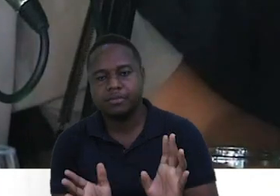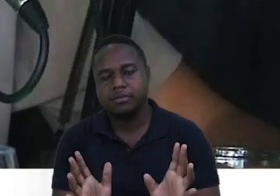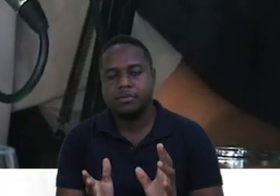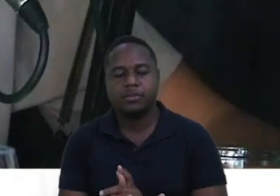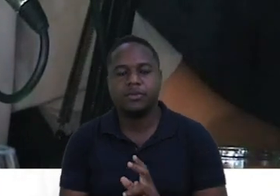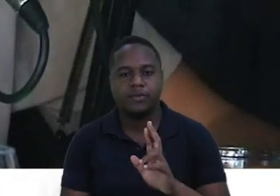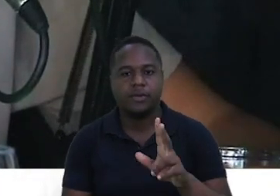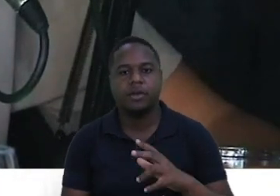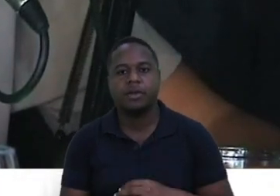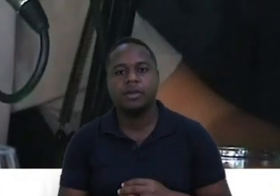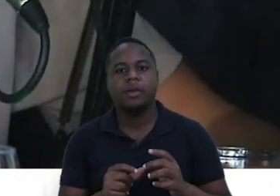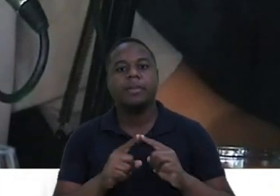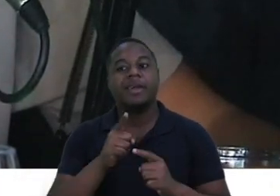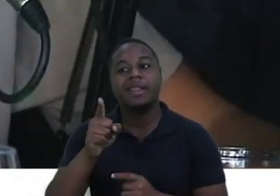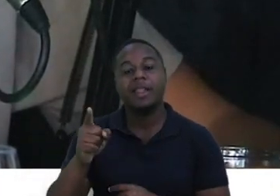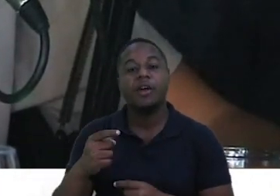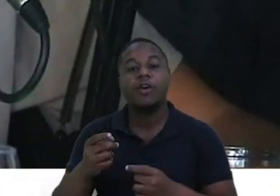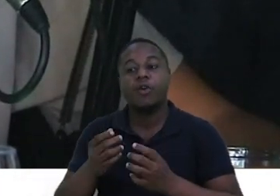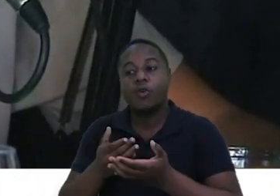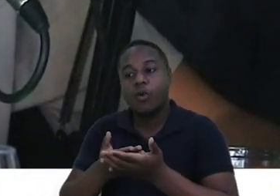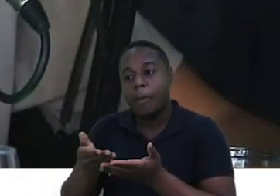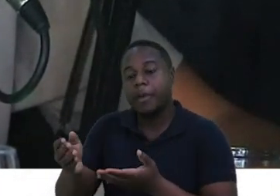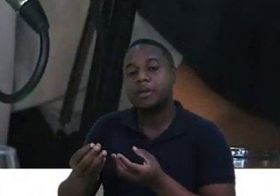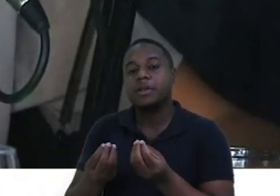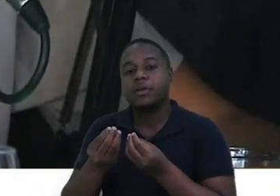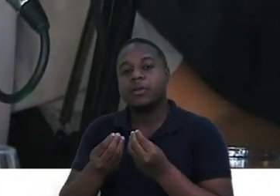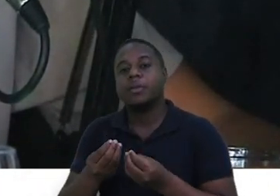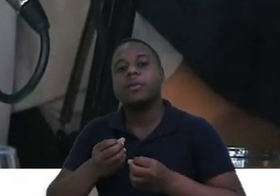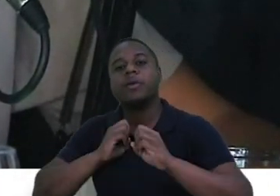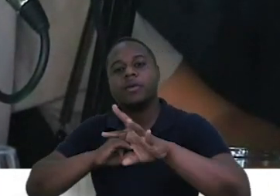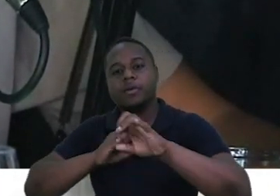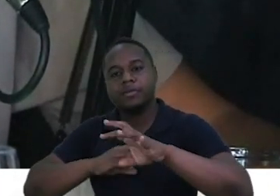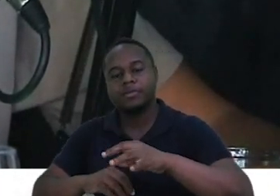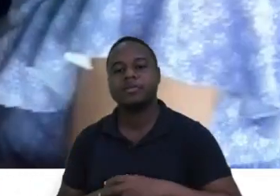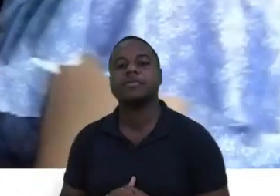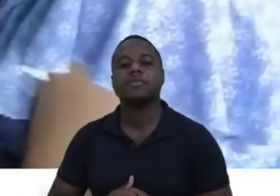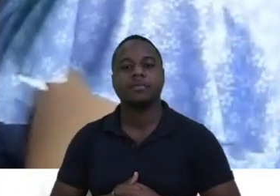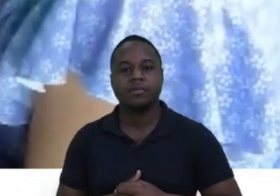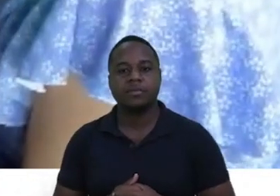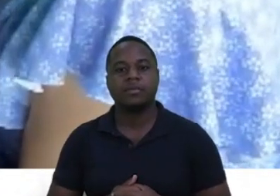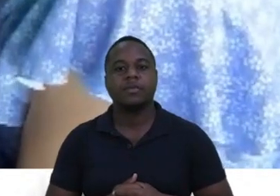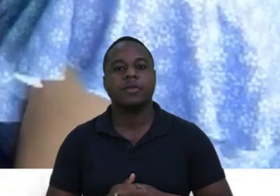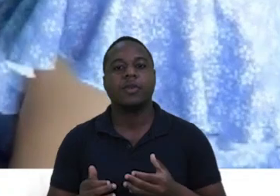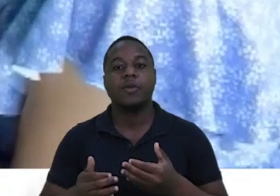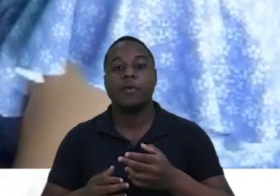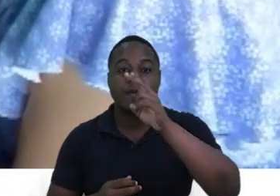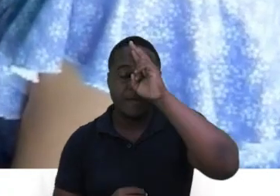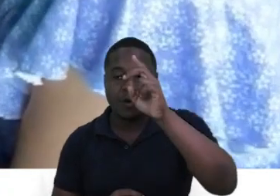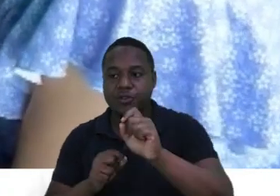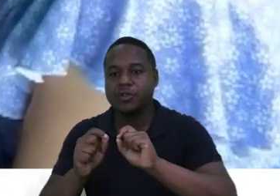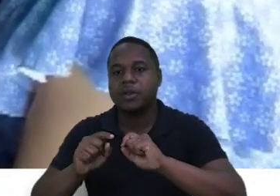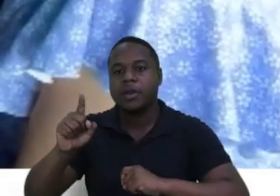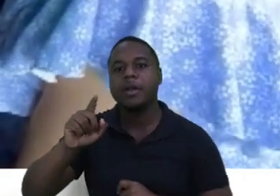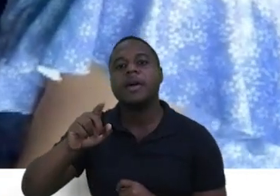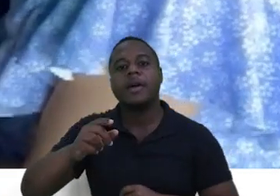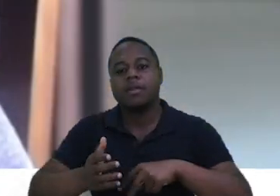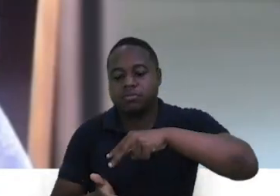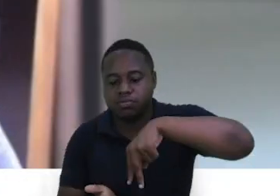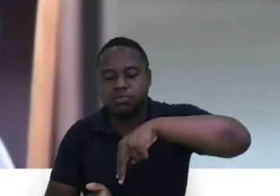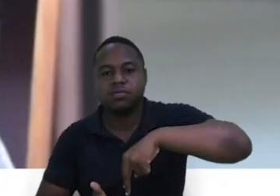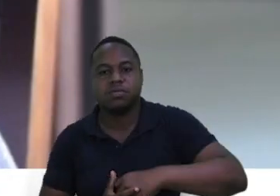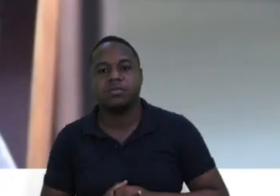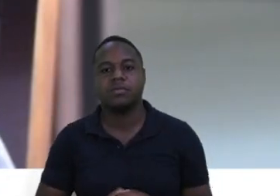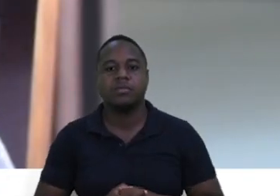lá mais pela dança mesmo, pelas aulas. Então, seria um movimento... Forte, no caso, o forte é isso lá. É. O movimento seria